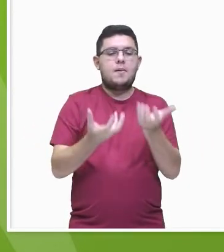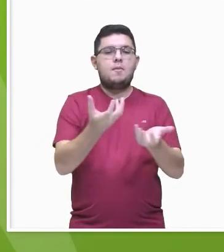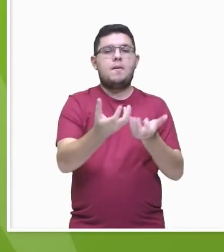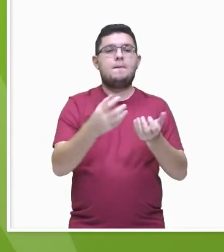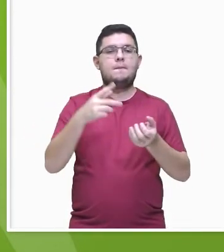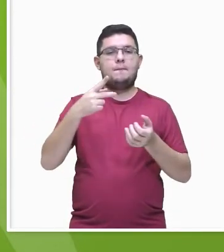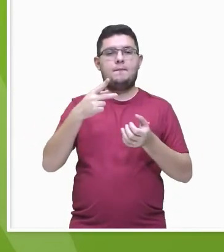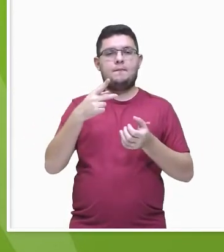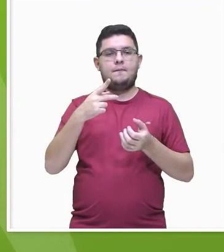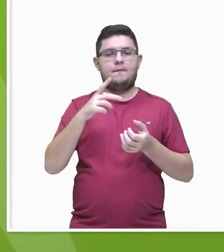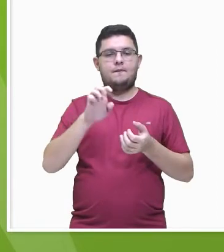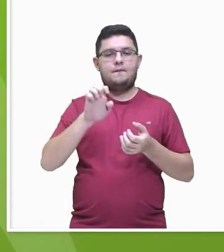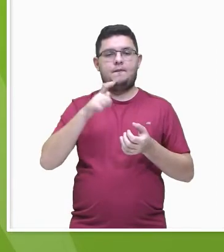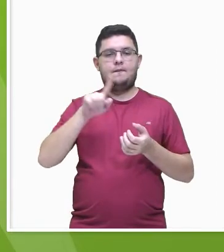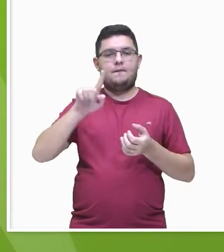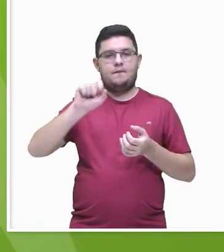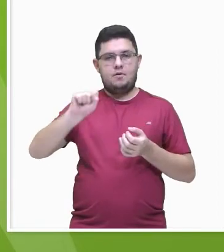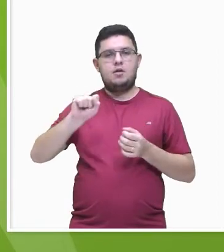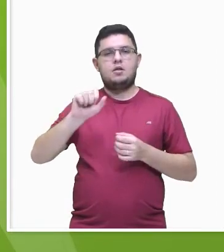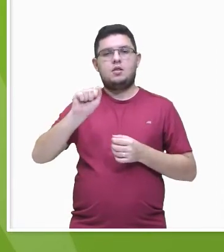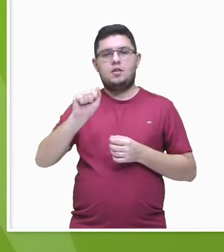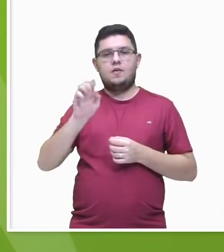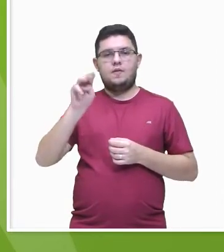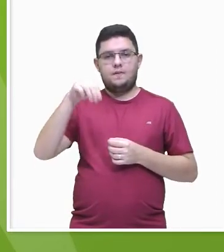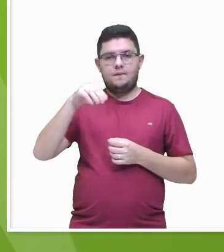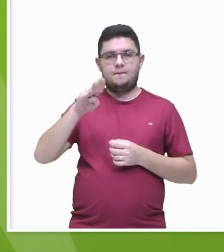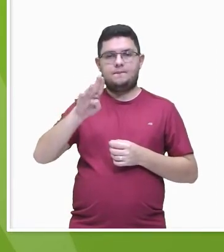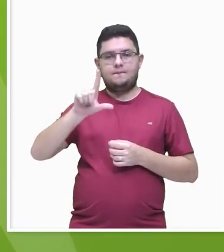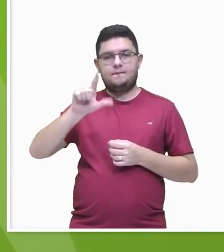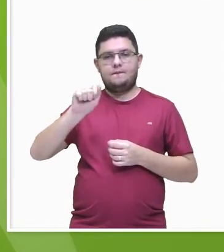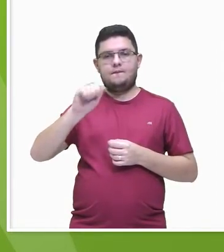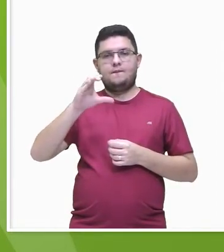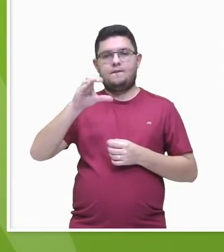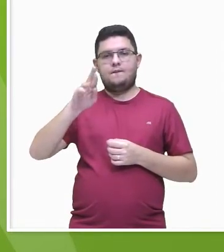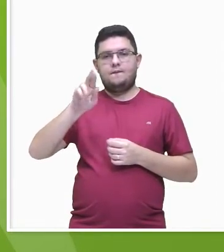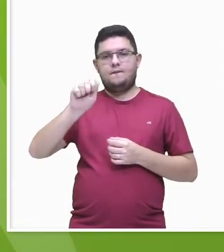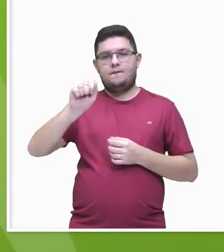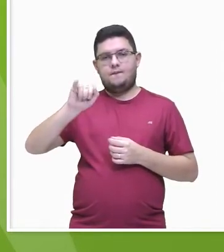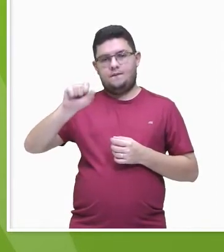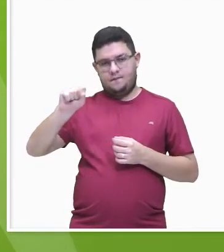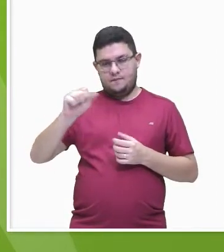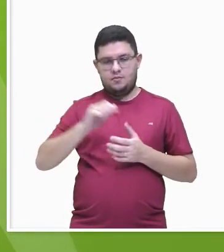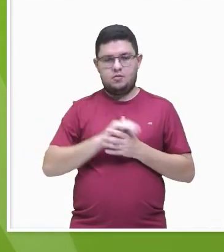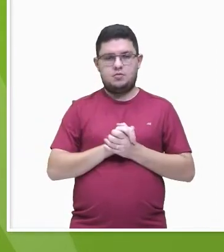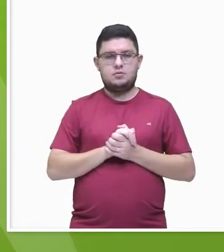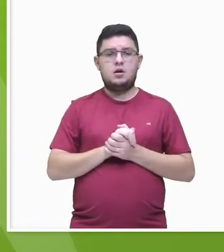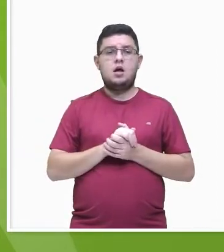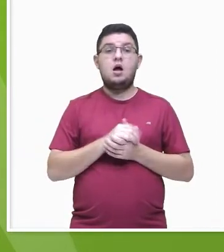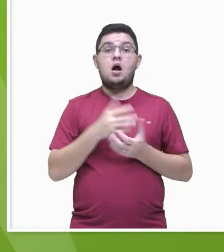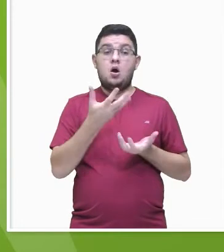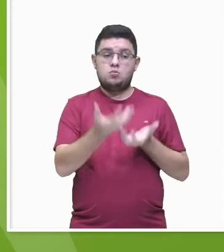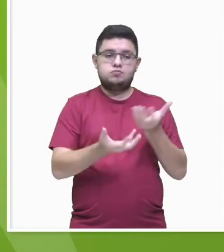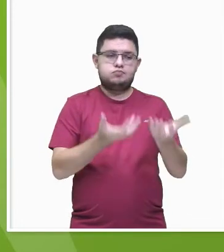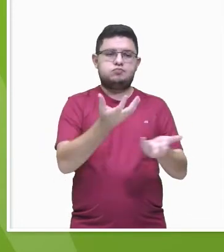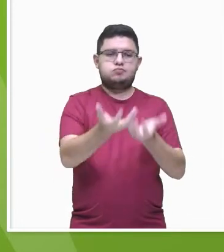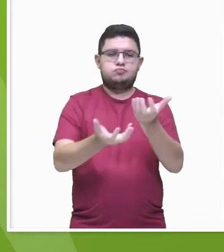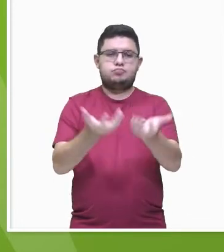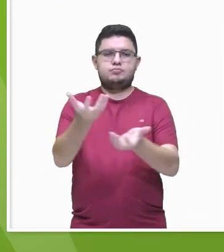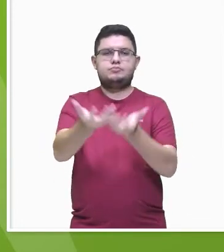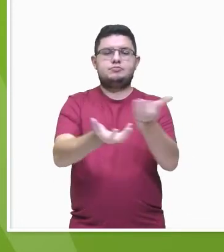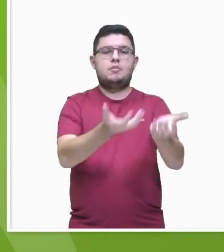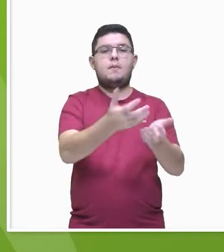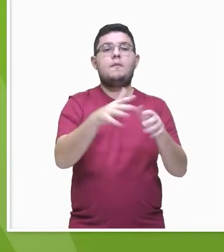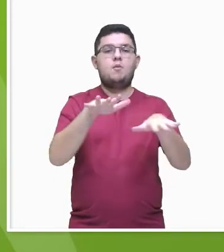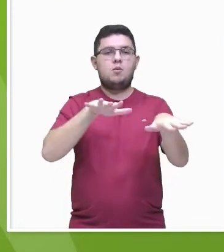do corpo do ouriço ou da estrela do mar, por exemplo. Aí eles vão conseguir se locomover por causa desse sistema